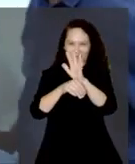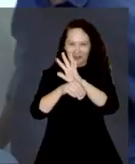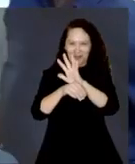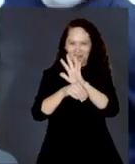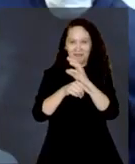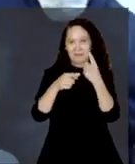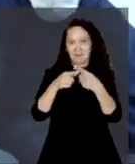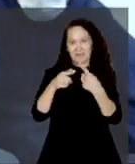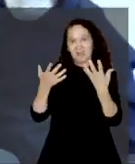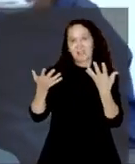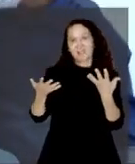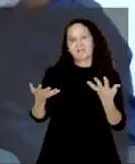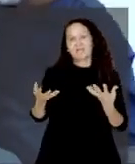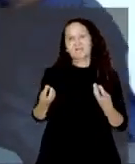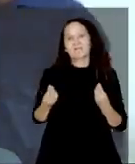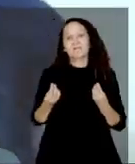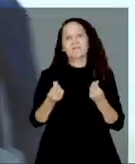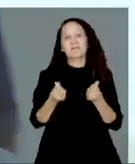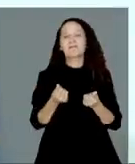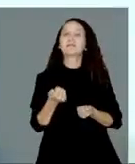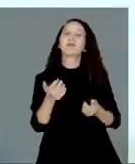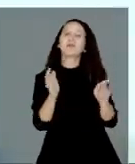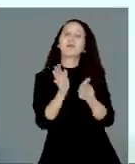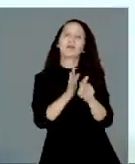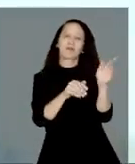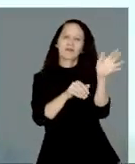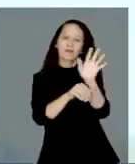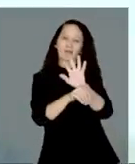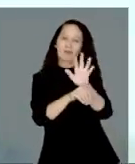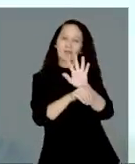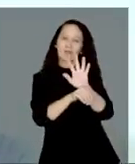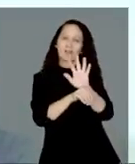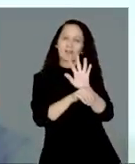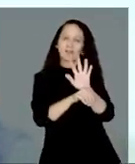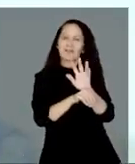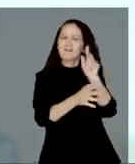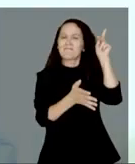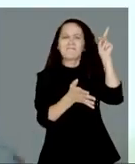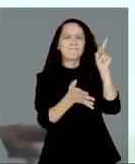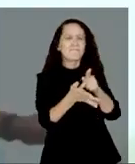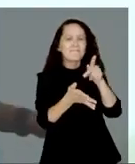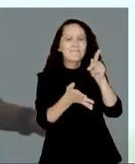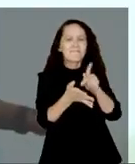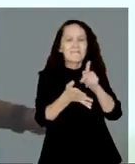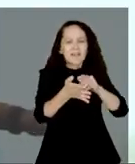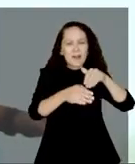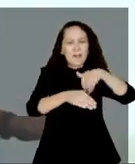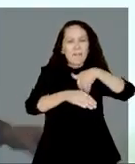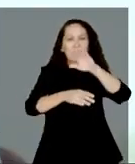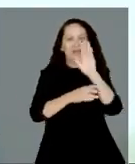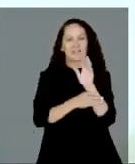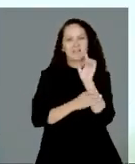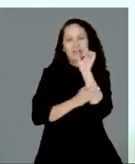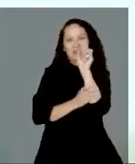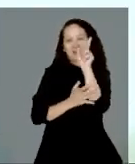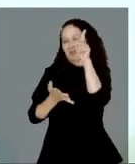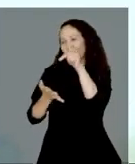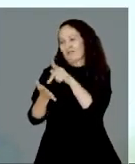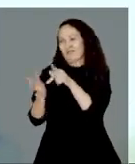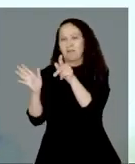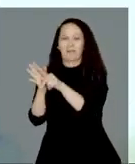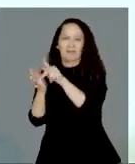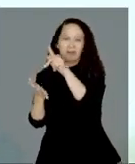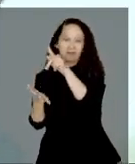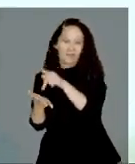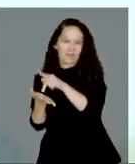brasileiro soubesse a figura digna, amorosa, inteligente, apaixonada pelo